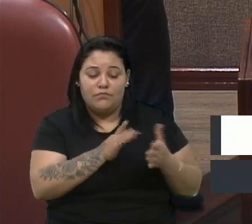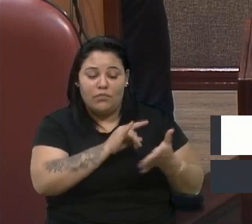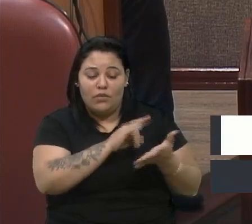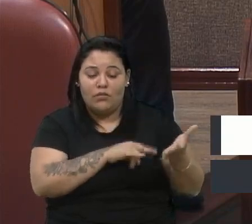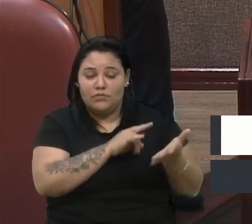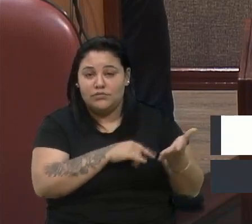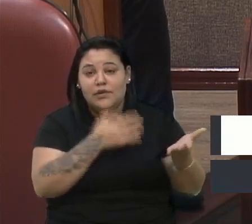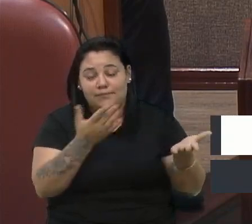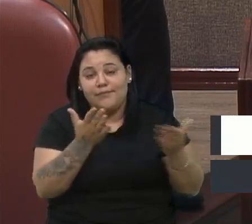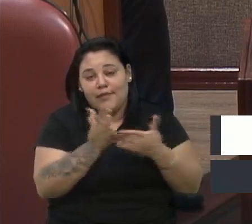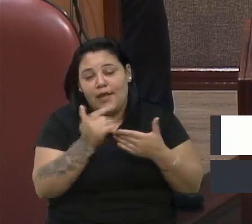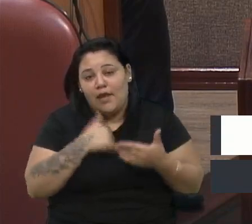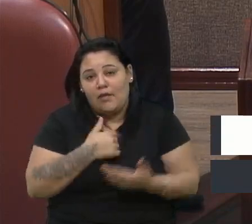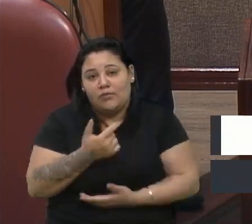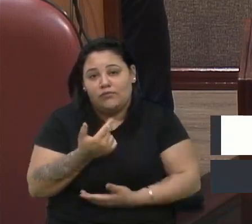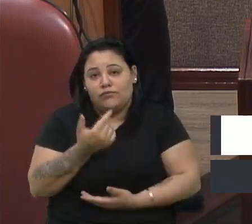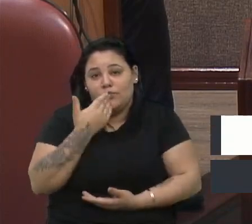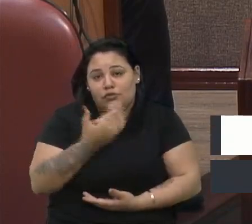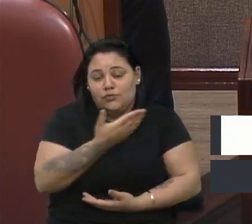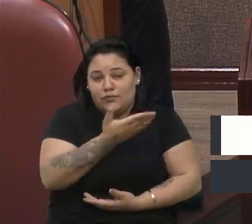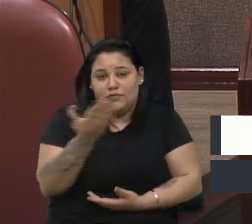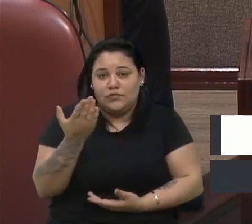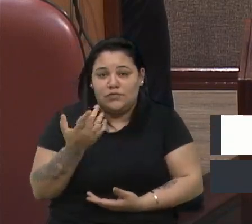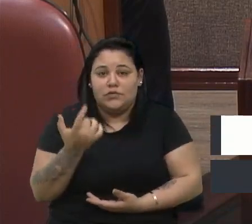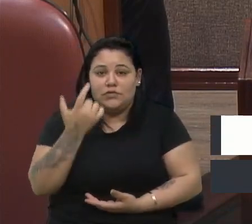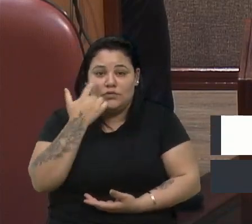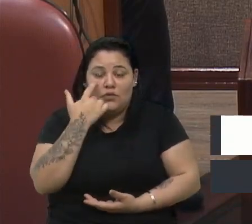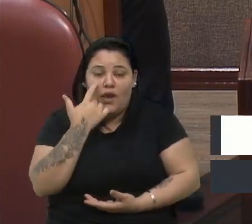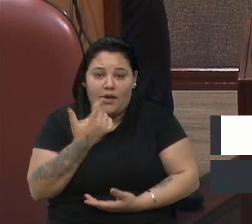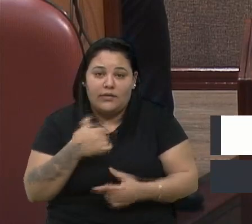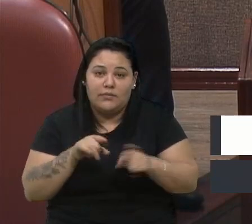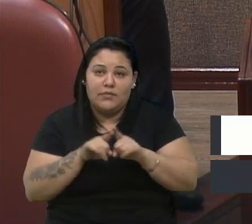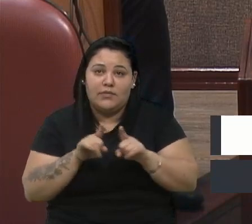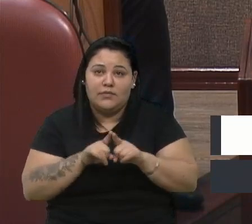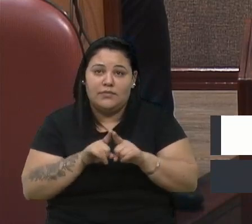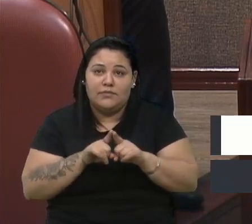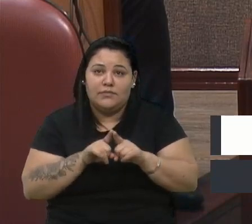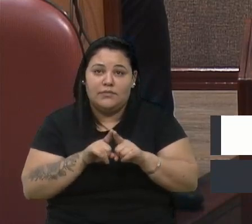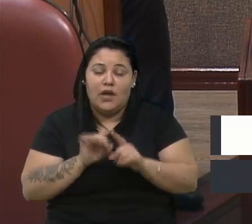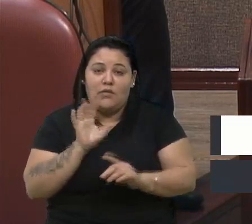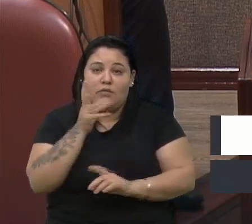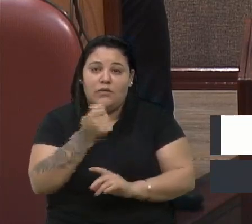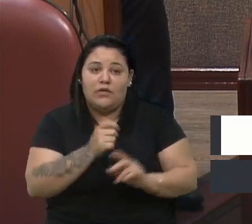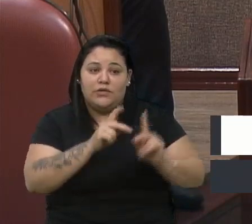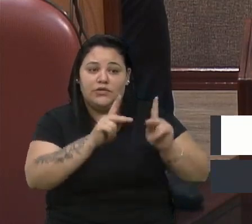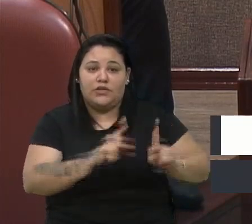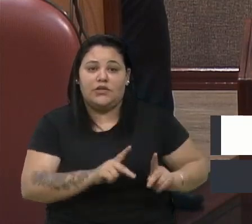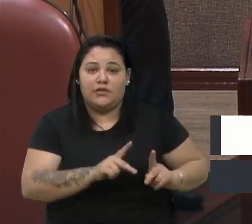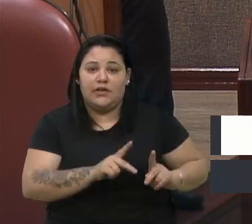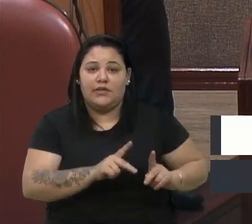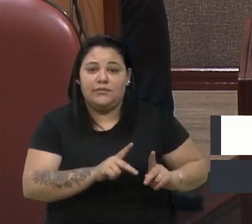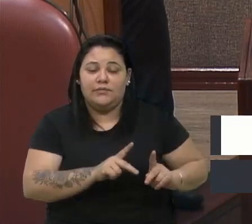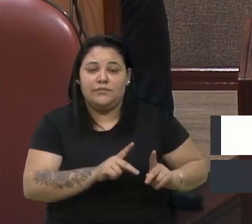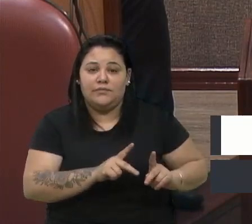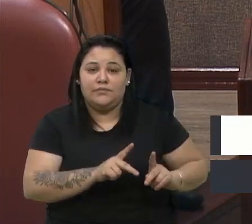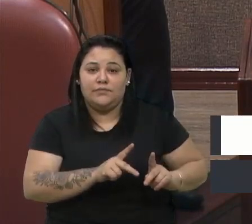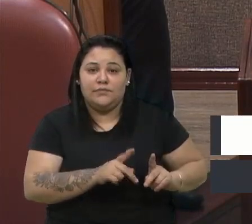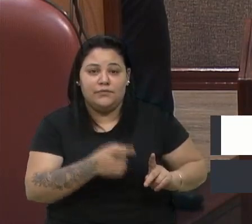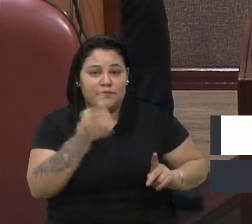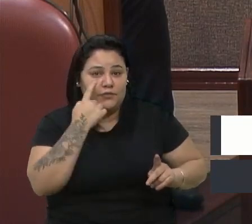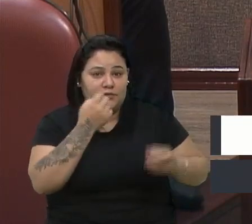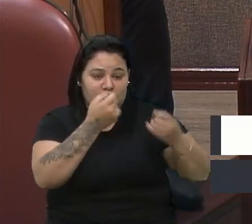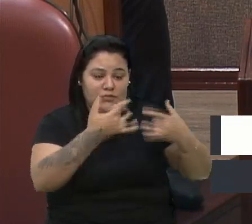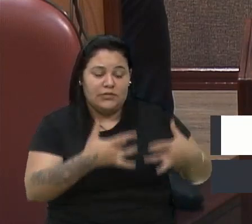sugiro que veja o motivo, e veja a quantidade de pessoas e veja a justificativa que essas mães